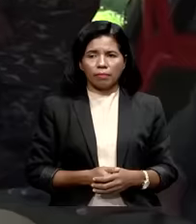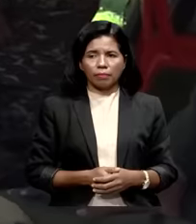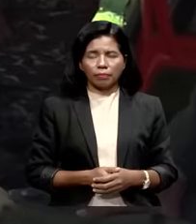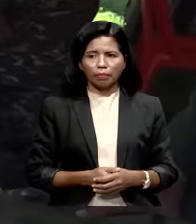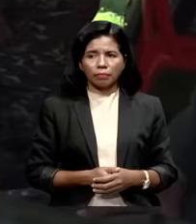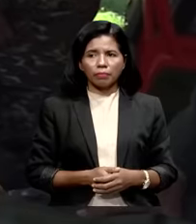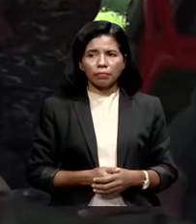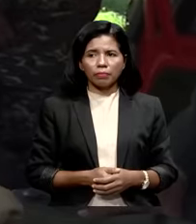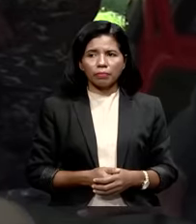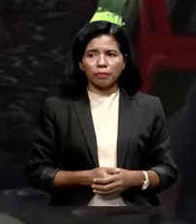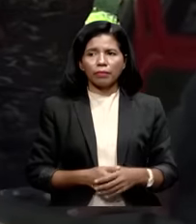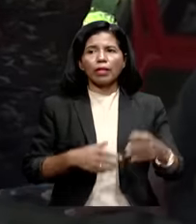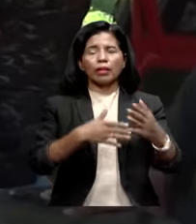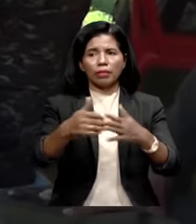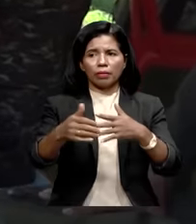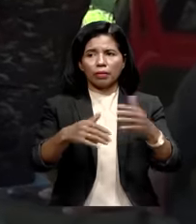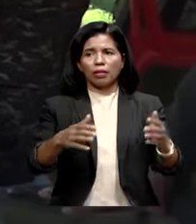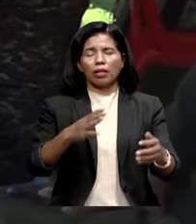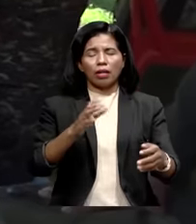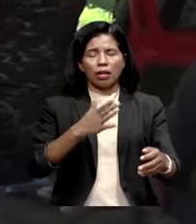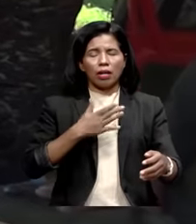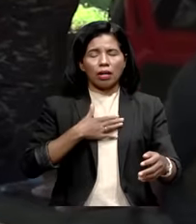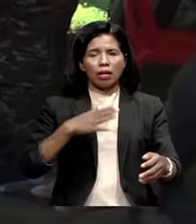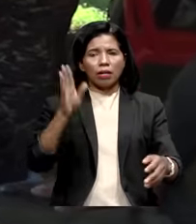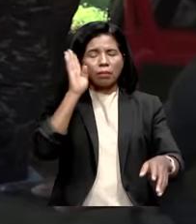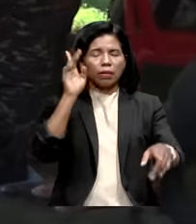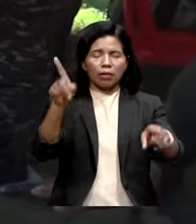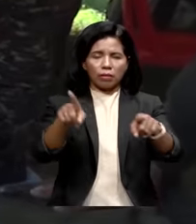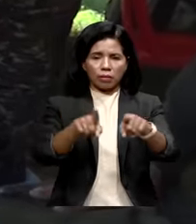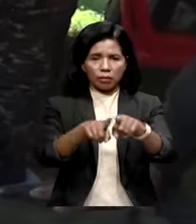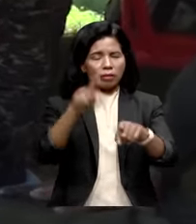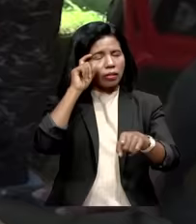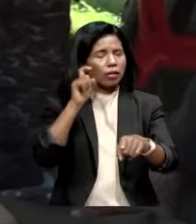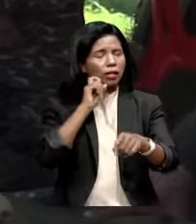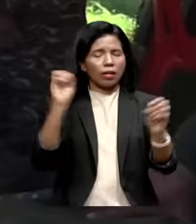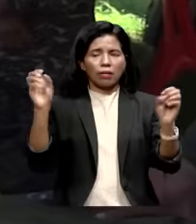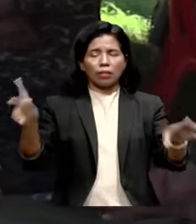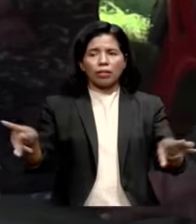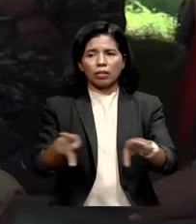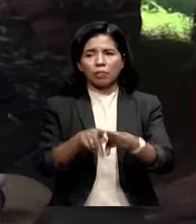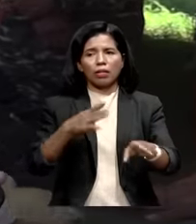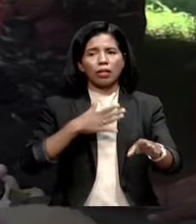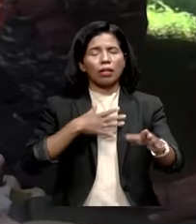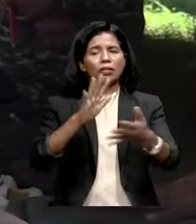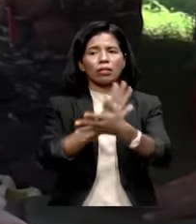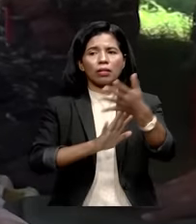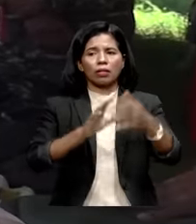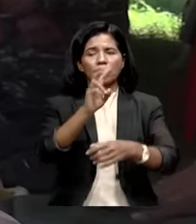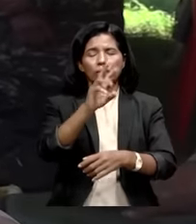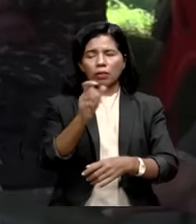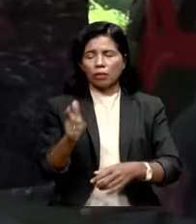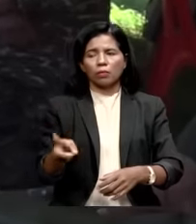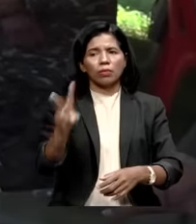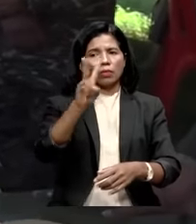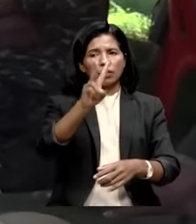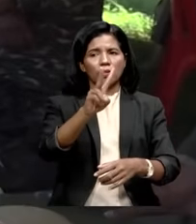E ao da la barra com a mão, senão ela participa em evento do oen. É uma cerimônia posse 2022, não é?